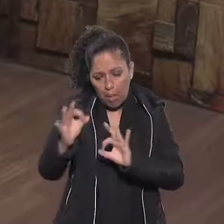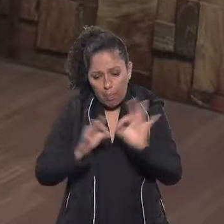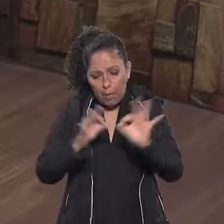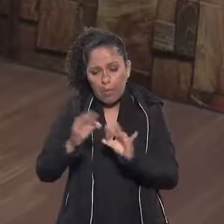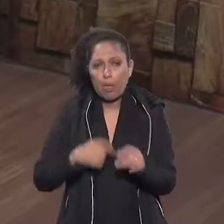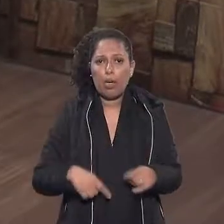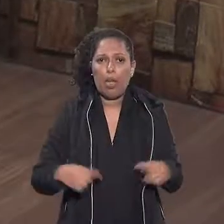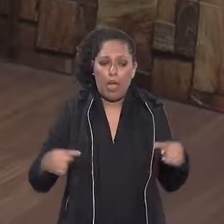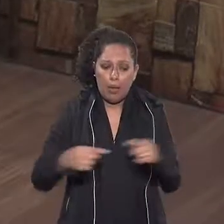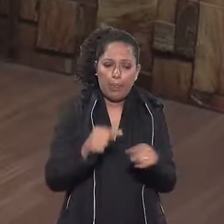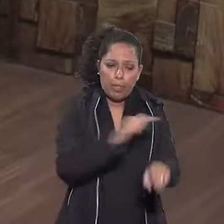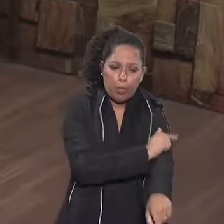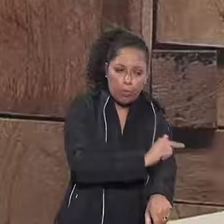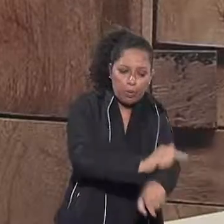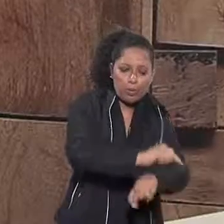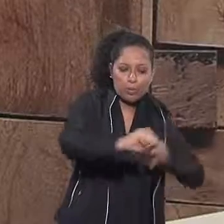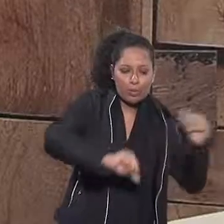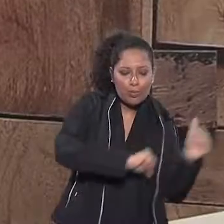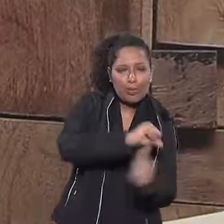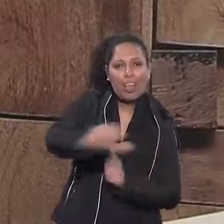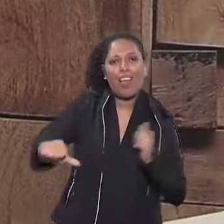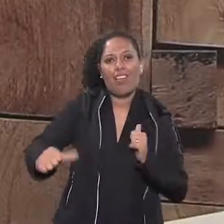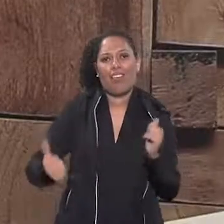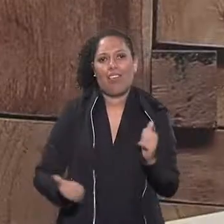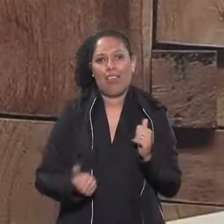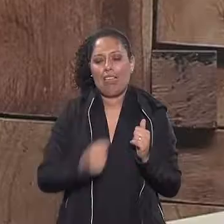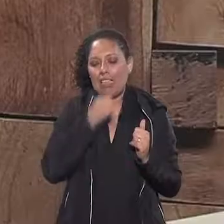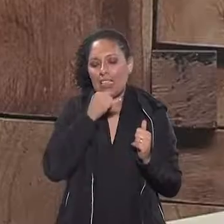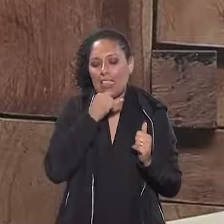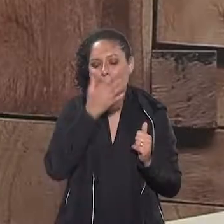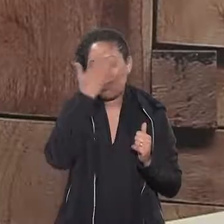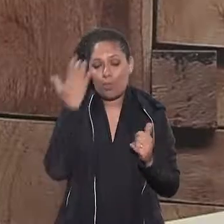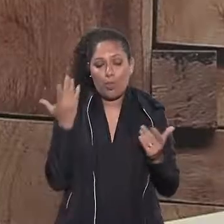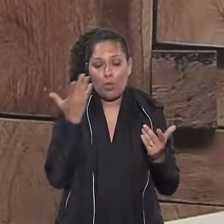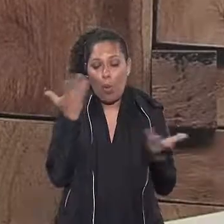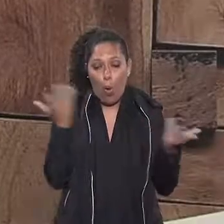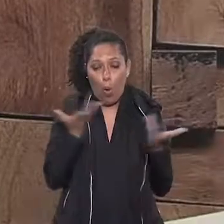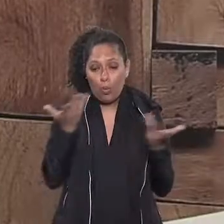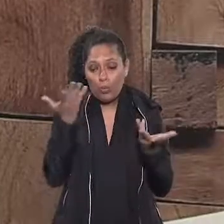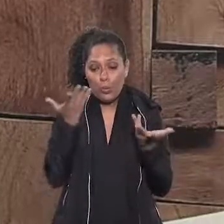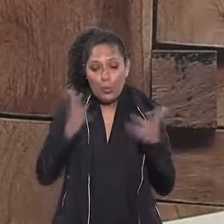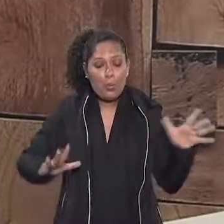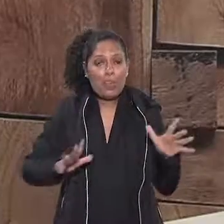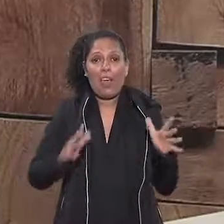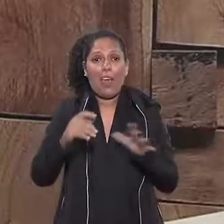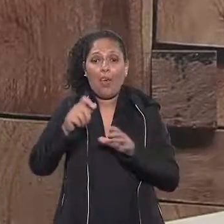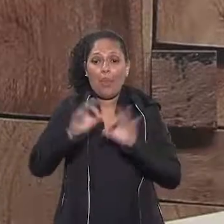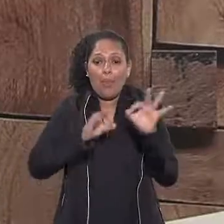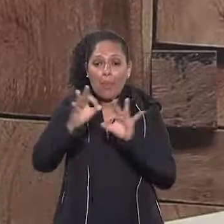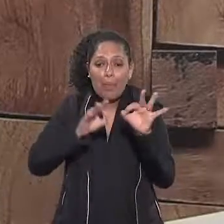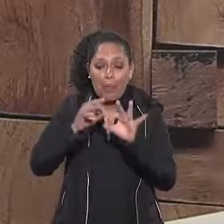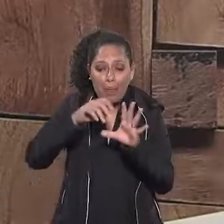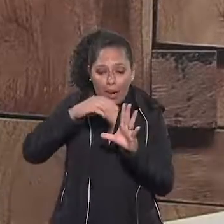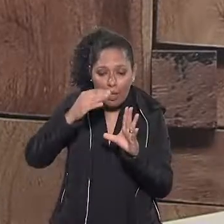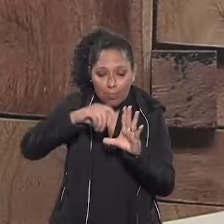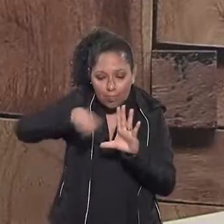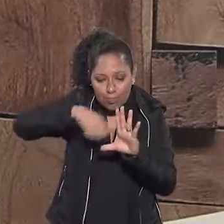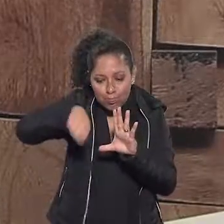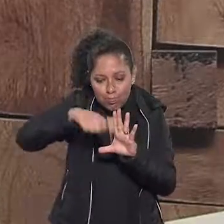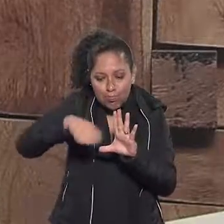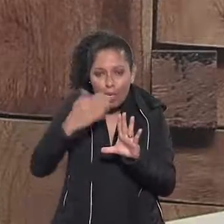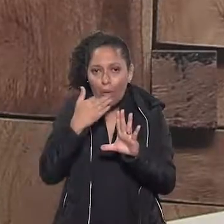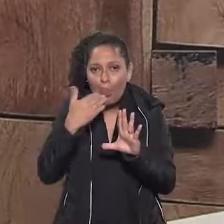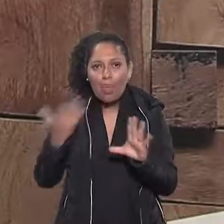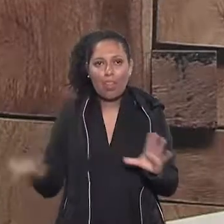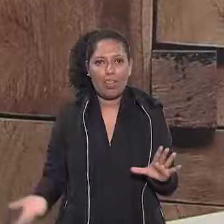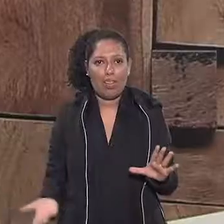aprendizado, desse hábito, né? Que a gente tende a querer. Quanto mais... A gente não quer cozinhar mais, né? E cozinhar deve ser uma coisa que